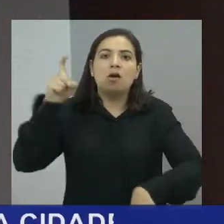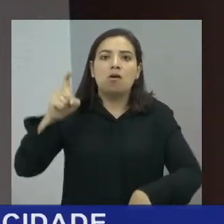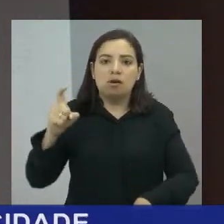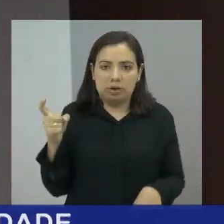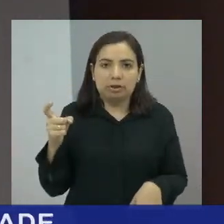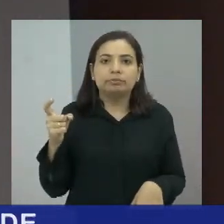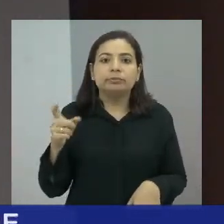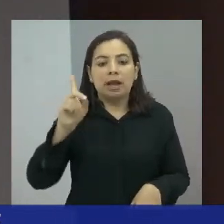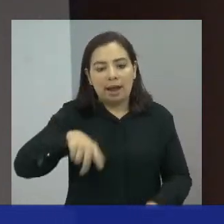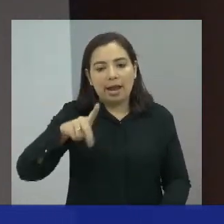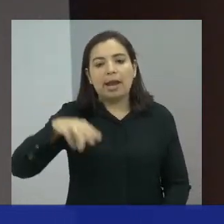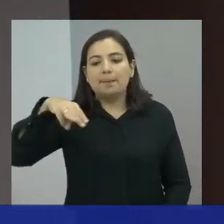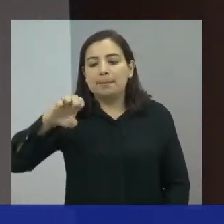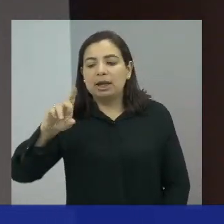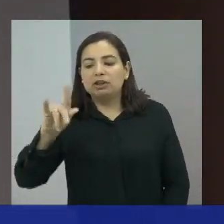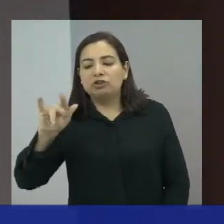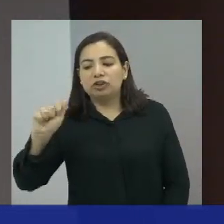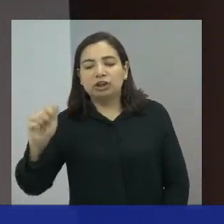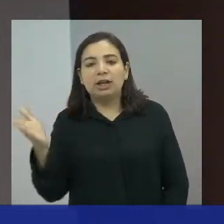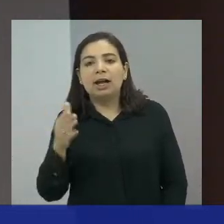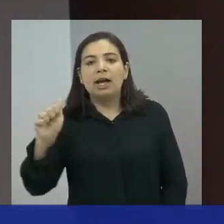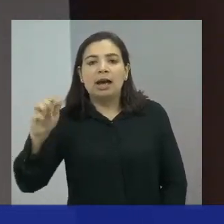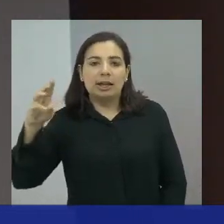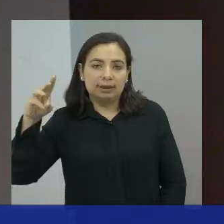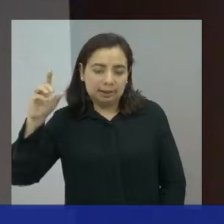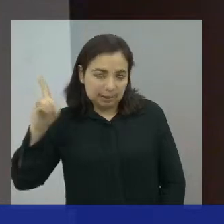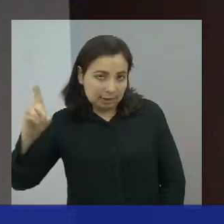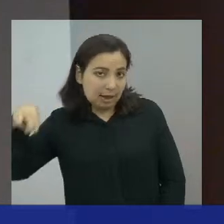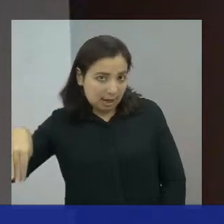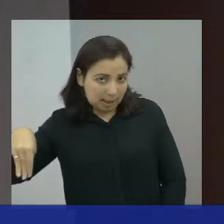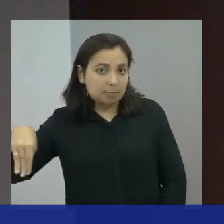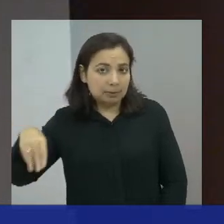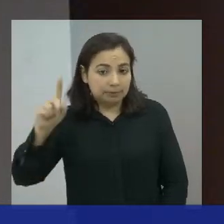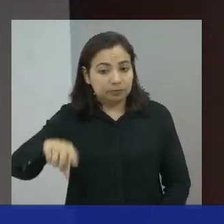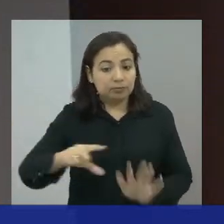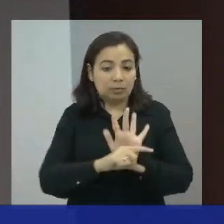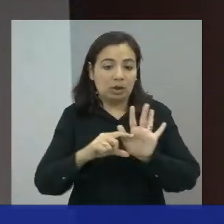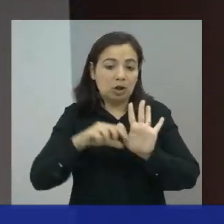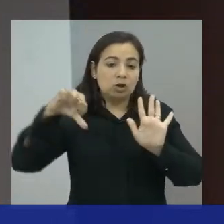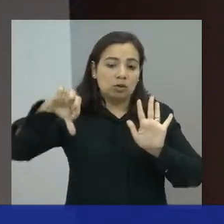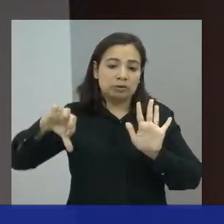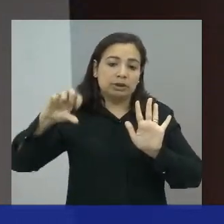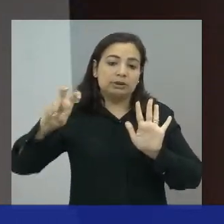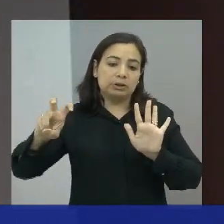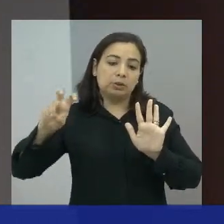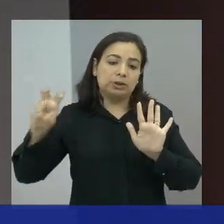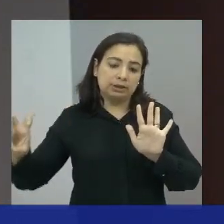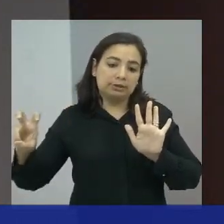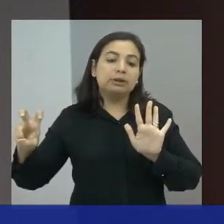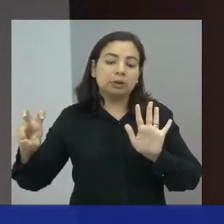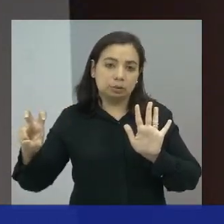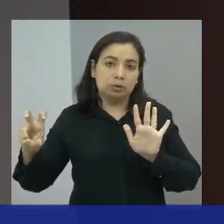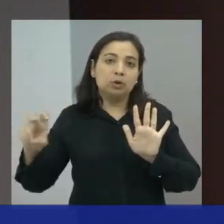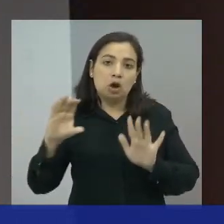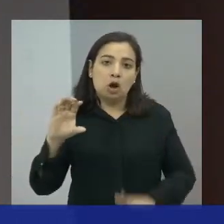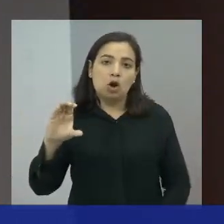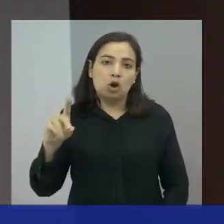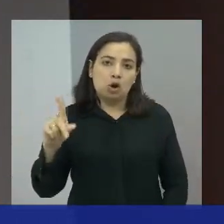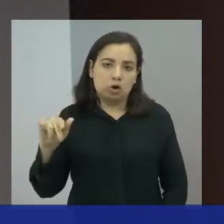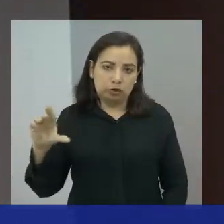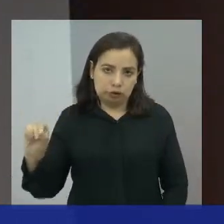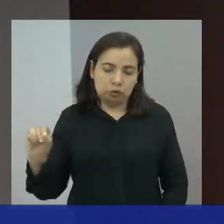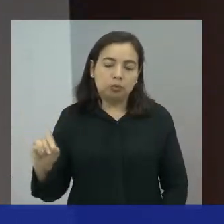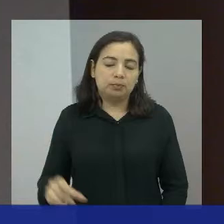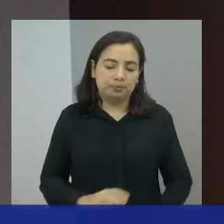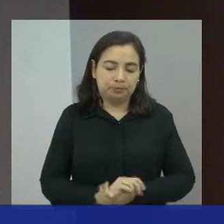chama de medida administrativa. Isso está escrito no artigo 955 do Código,